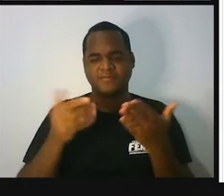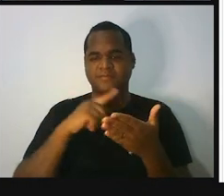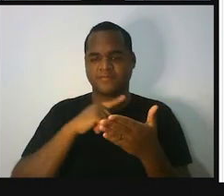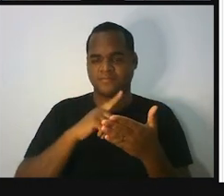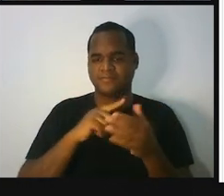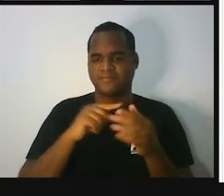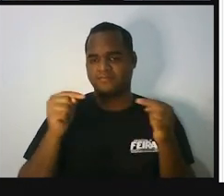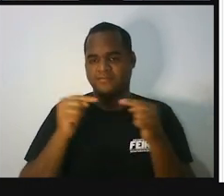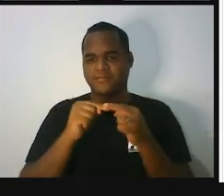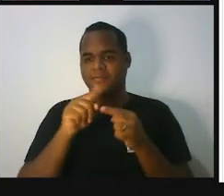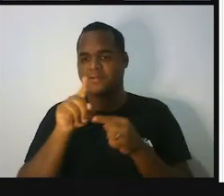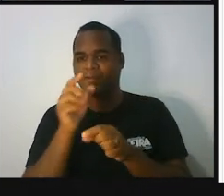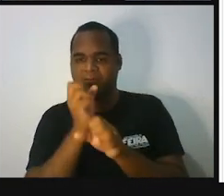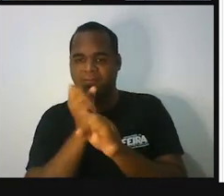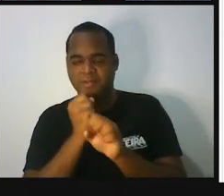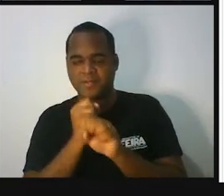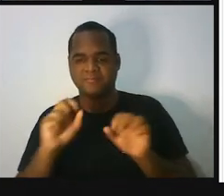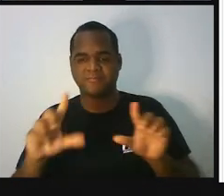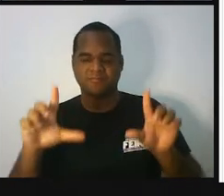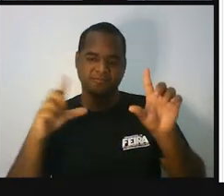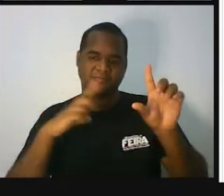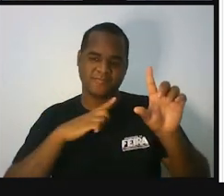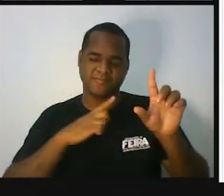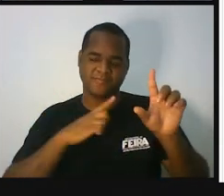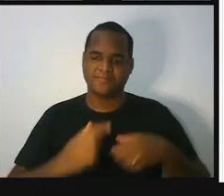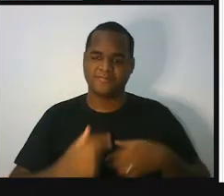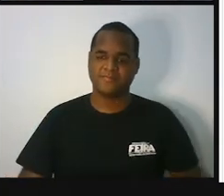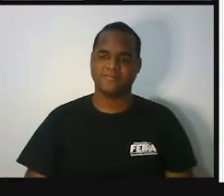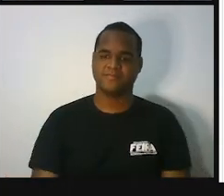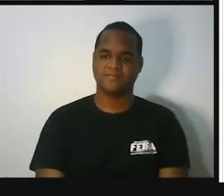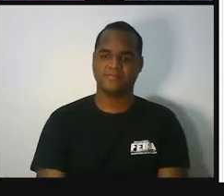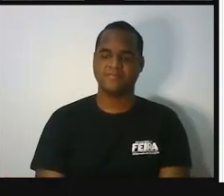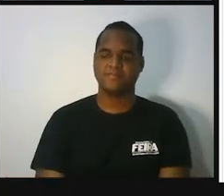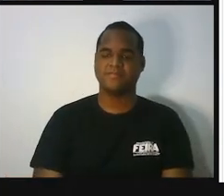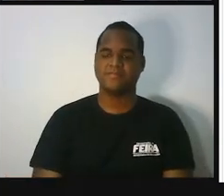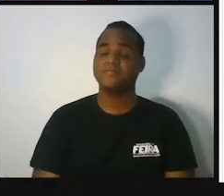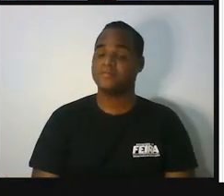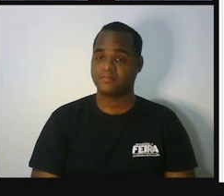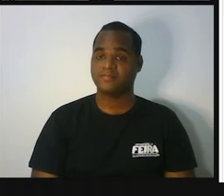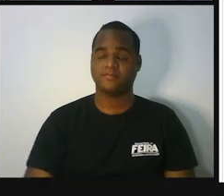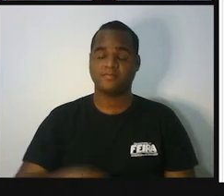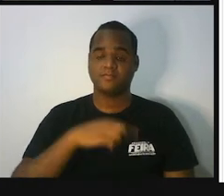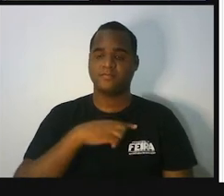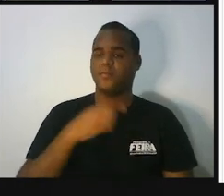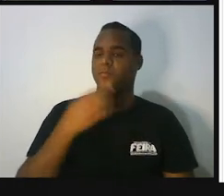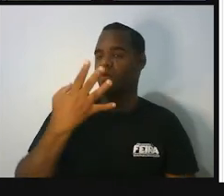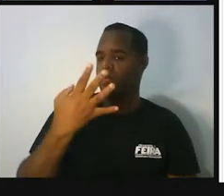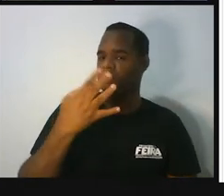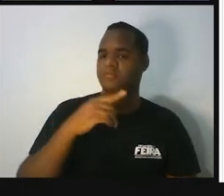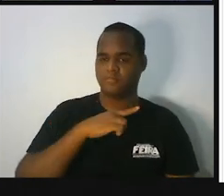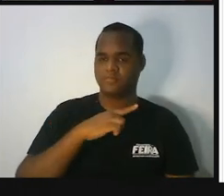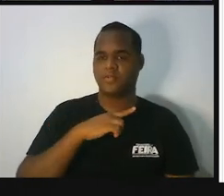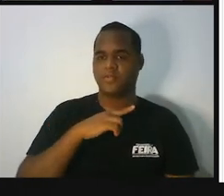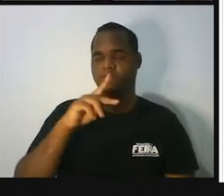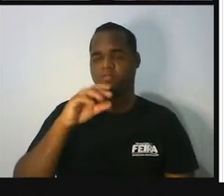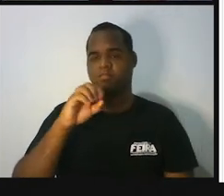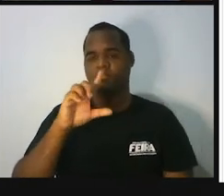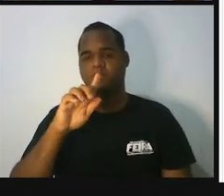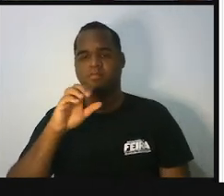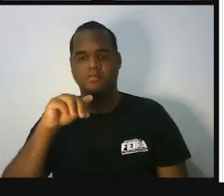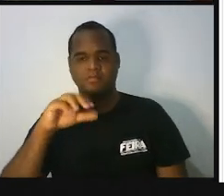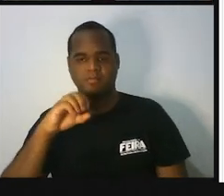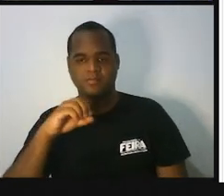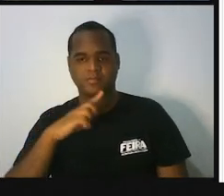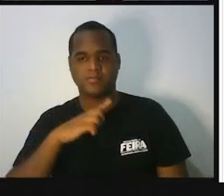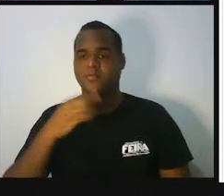nessa parte da tela. Tá bom? Eu tenho aqui 4 polígonos. Todos os